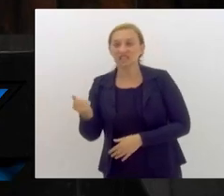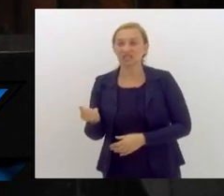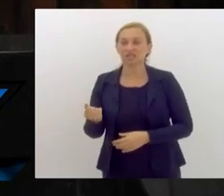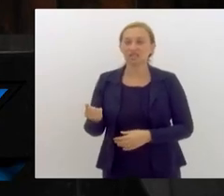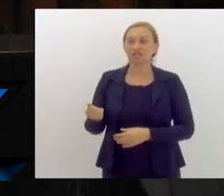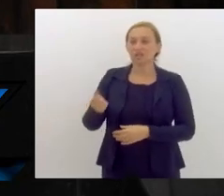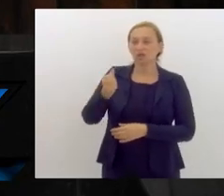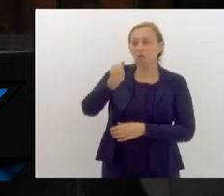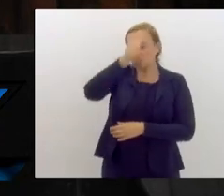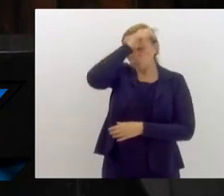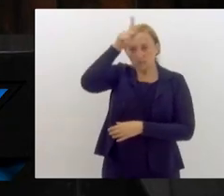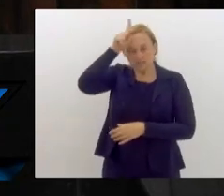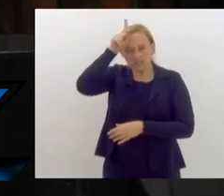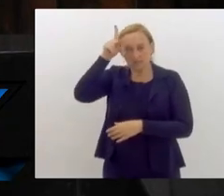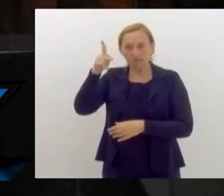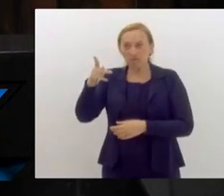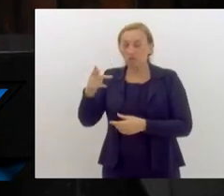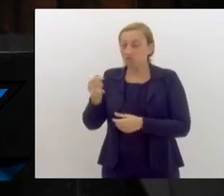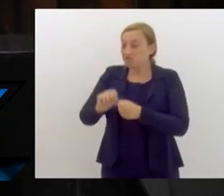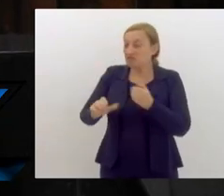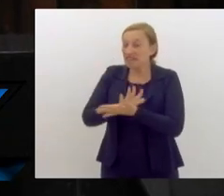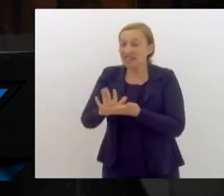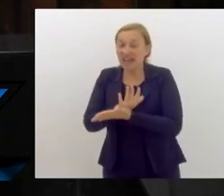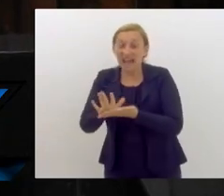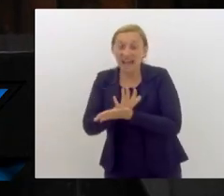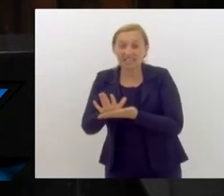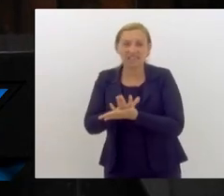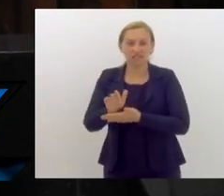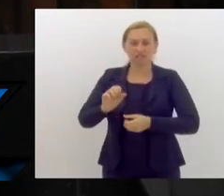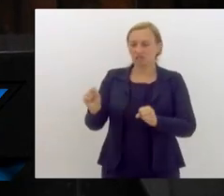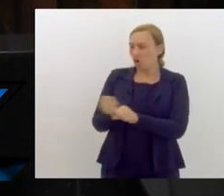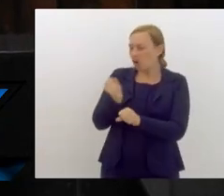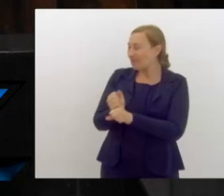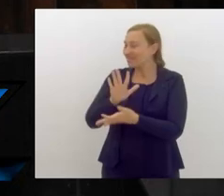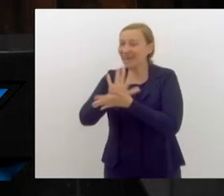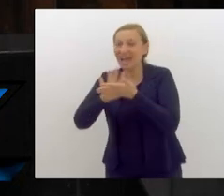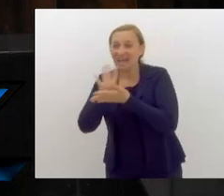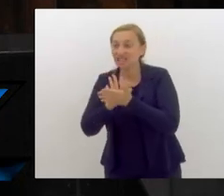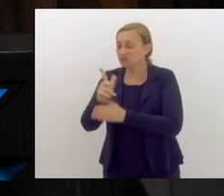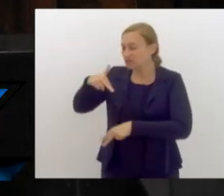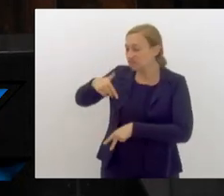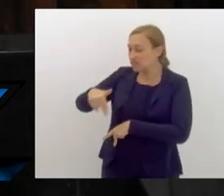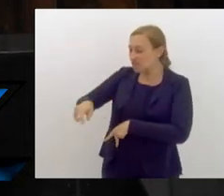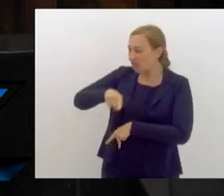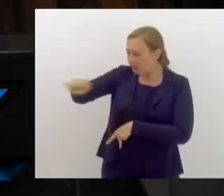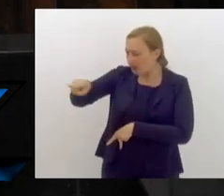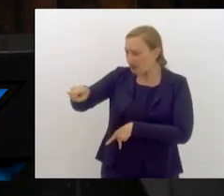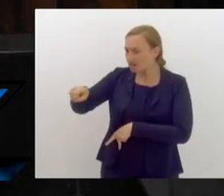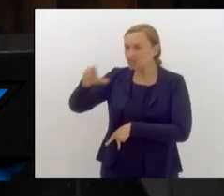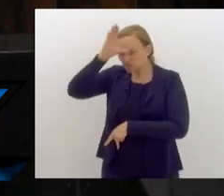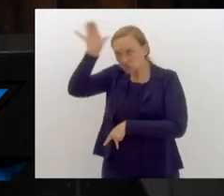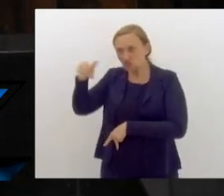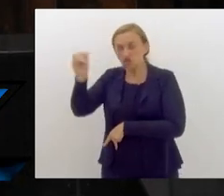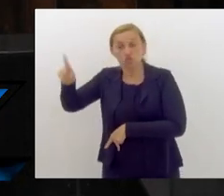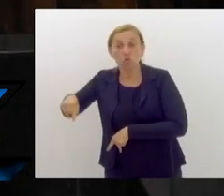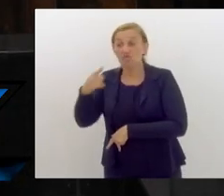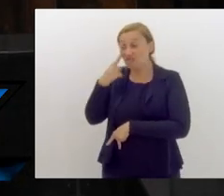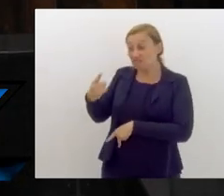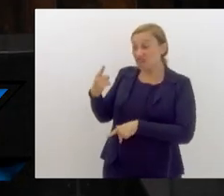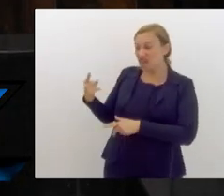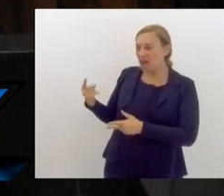fazer e não foi colocado um prego no Morro da oficina se você andar lá te ajuda a gente vê ainda as